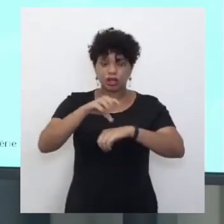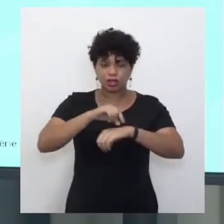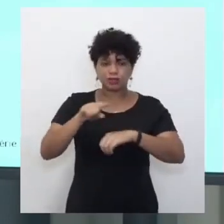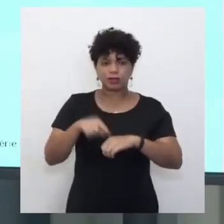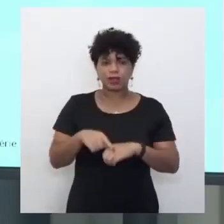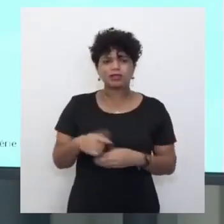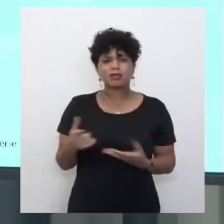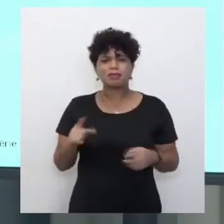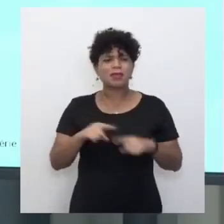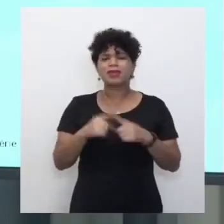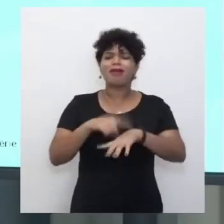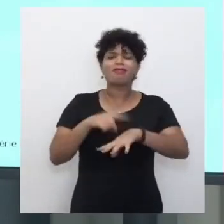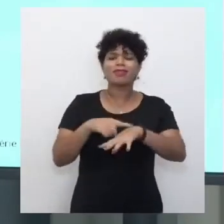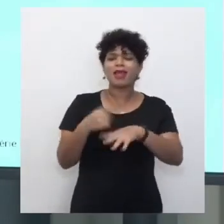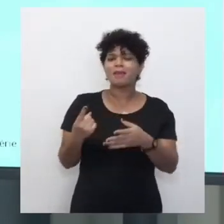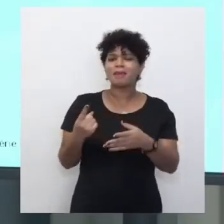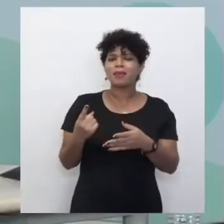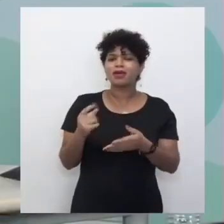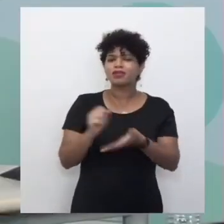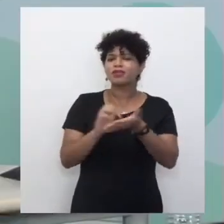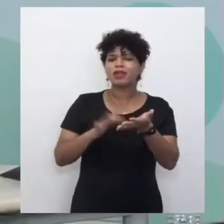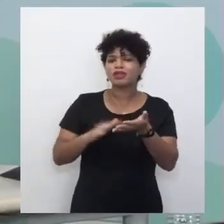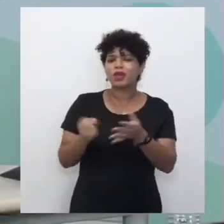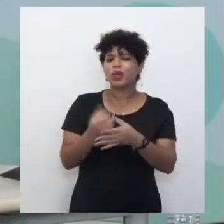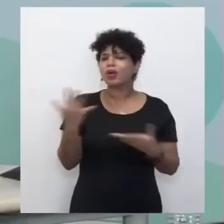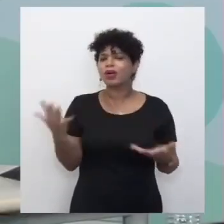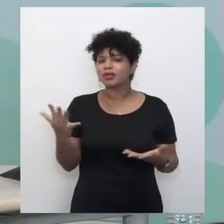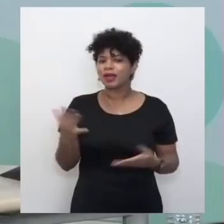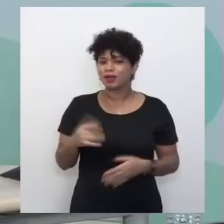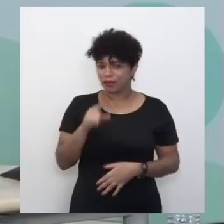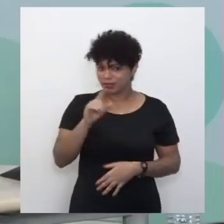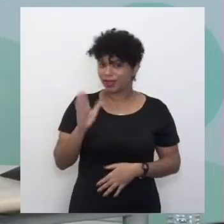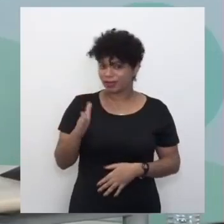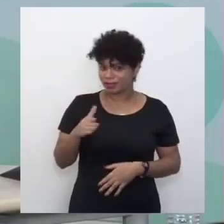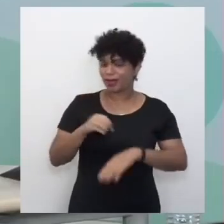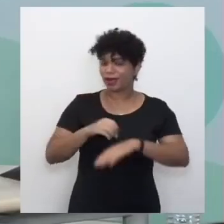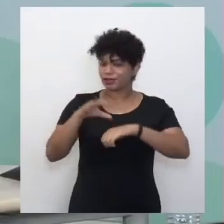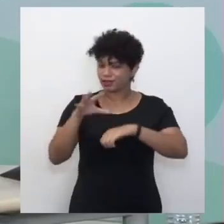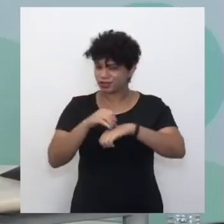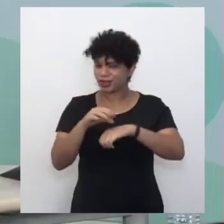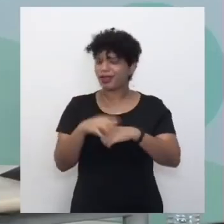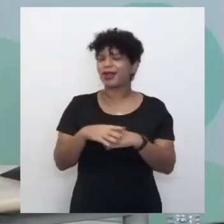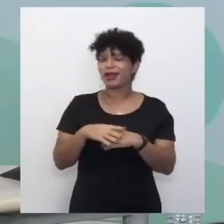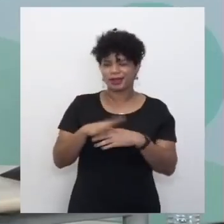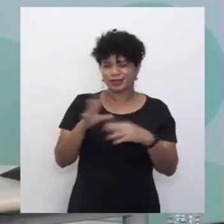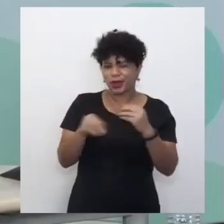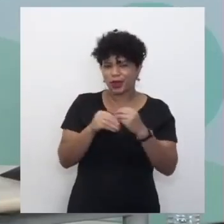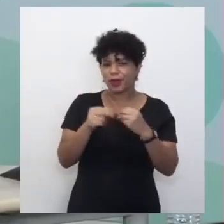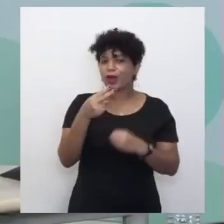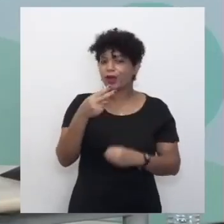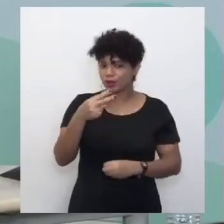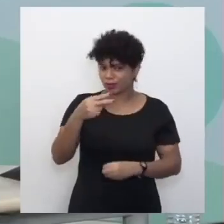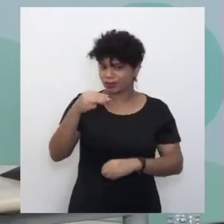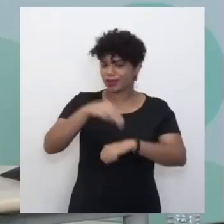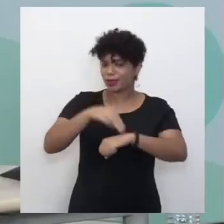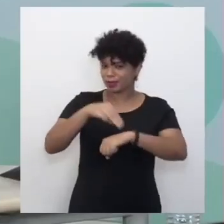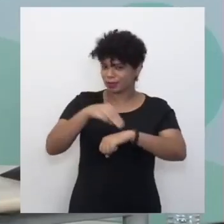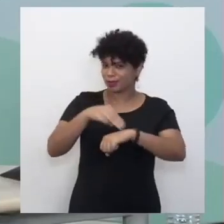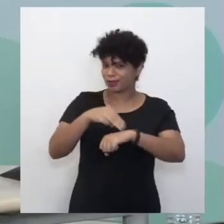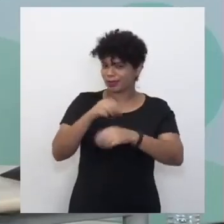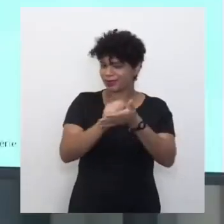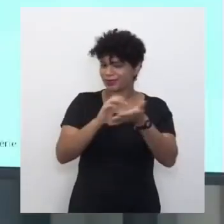Roberta, quanto tempo para essa atividade? Professora Inês, como você já deu a dica aí do que tem que completar, eles vão ter 2 minutos para essa